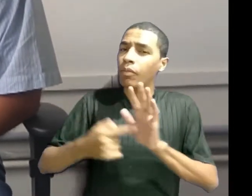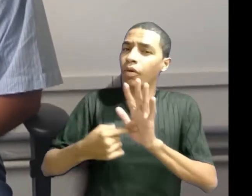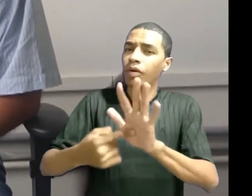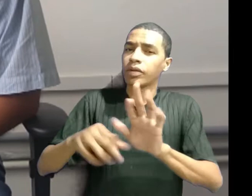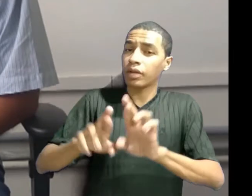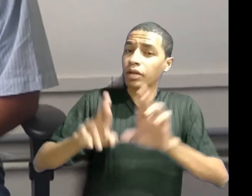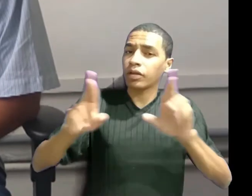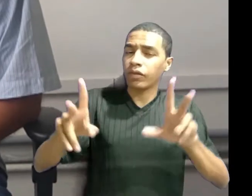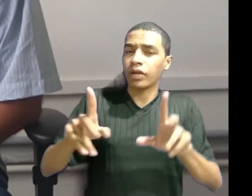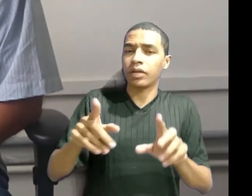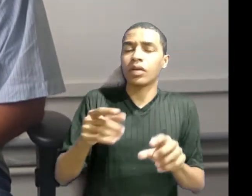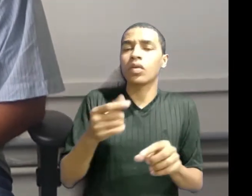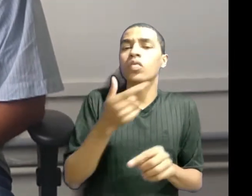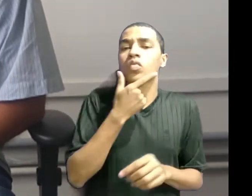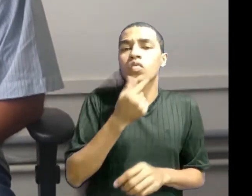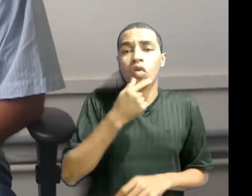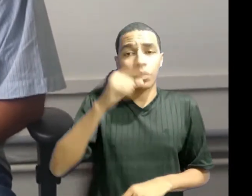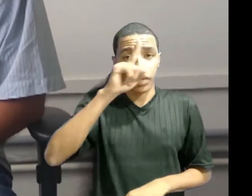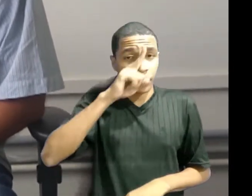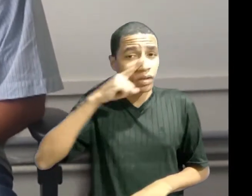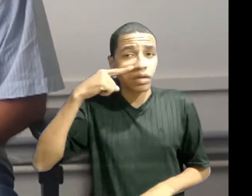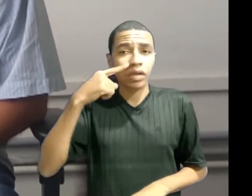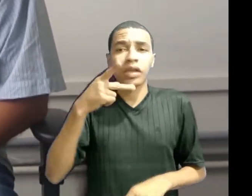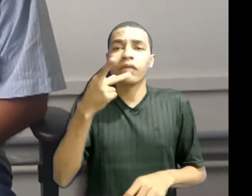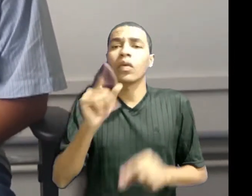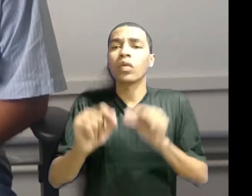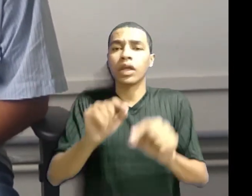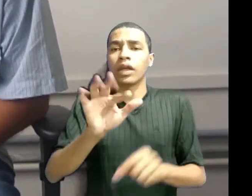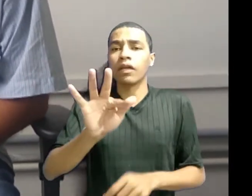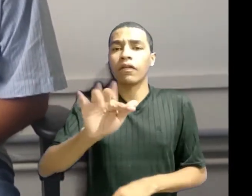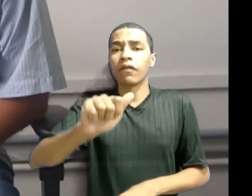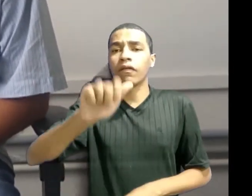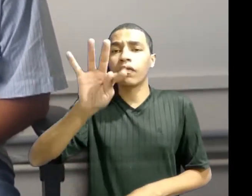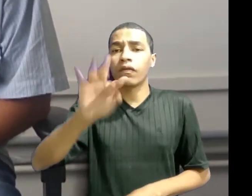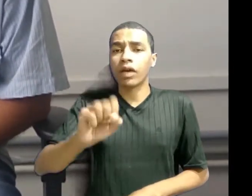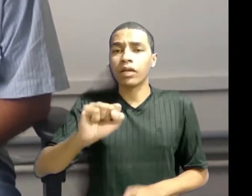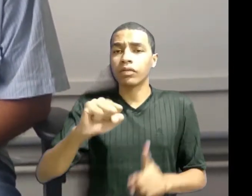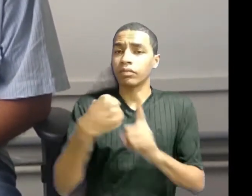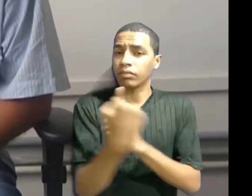Durkheim, o conceito de fato social,